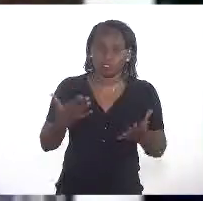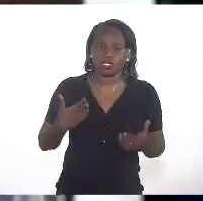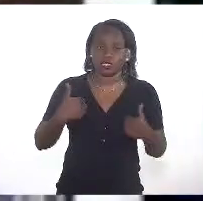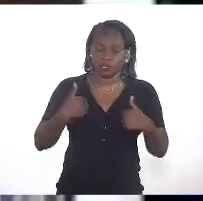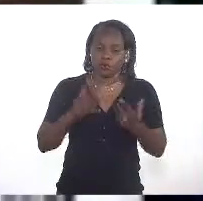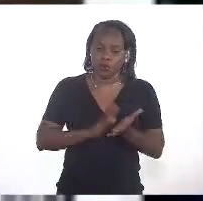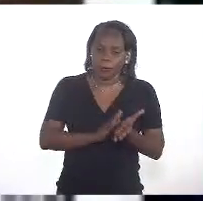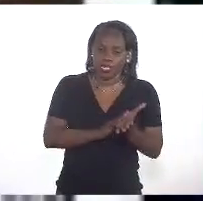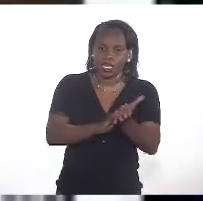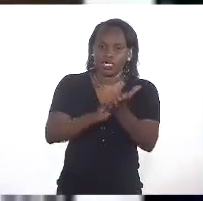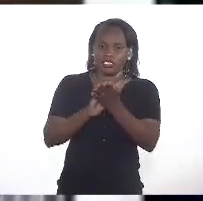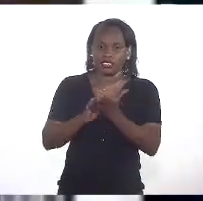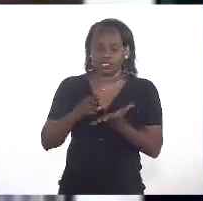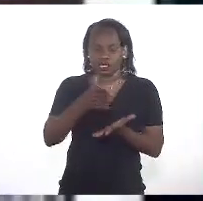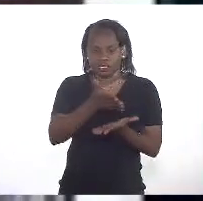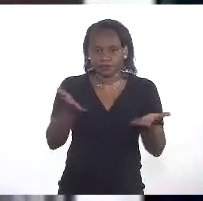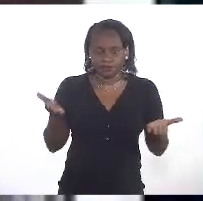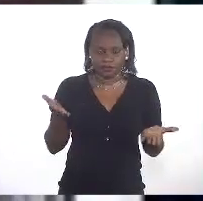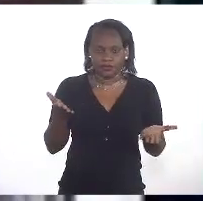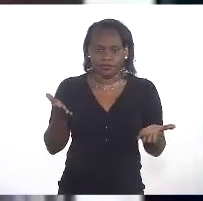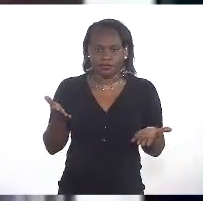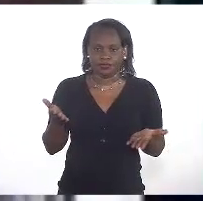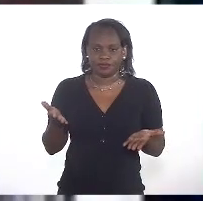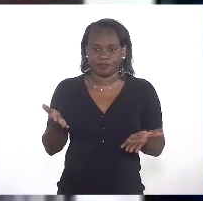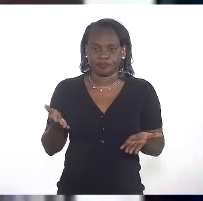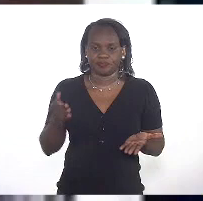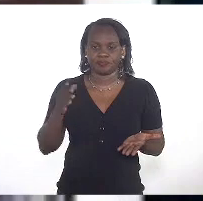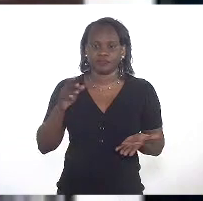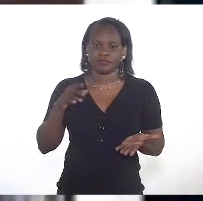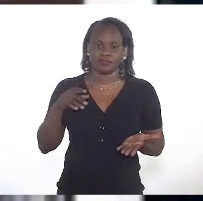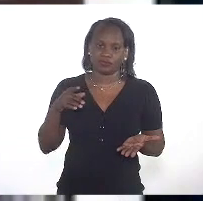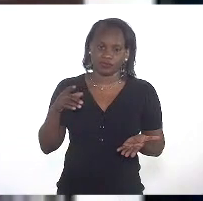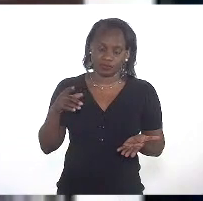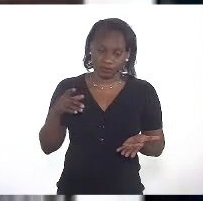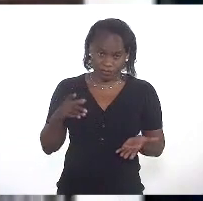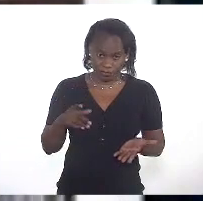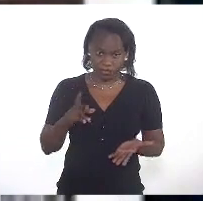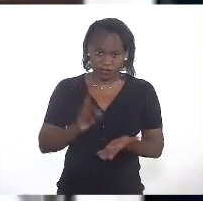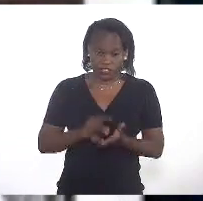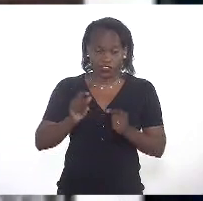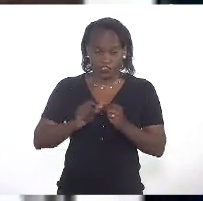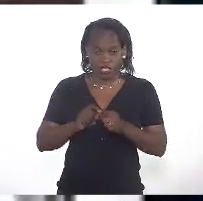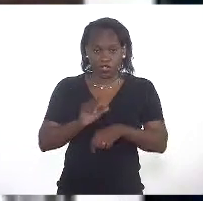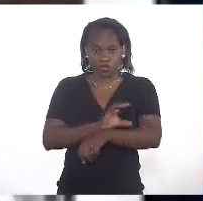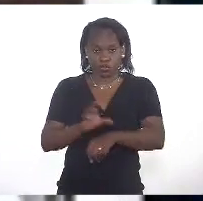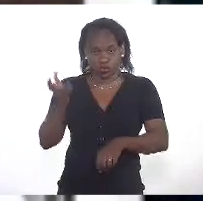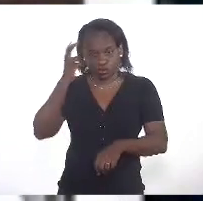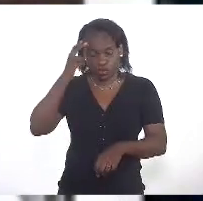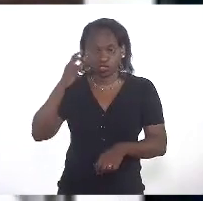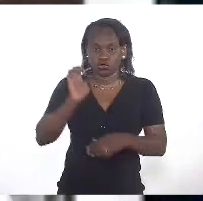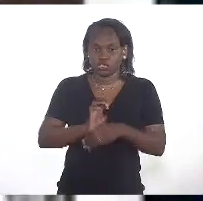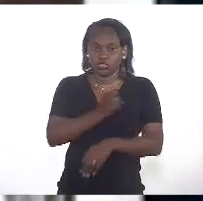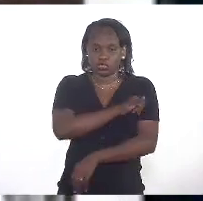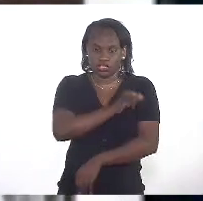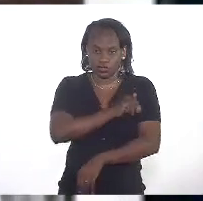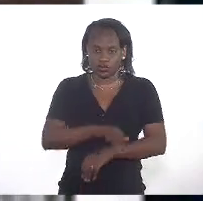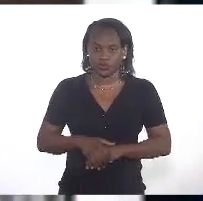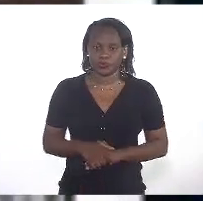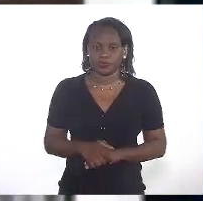minhas homenagens àqueles que realmente fazem a cultura no estado do Rio de Janeiro.